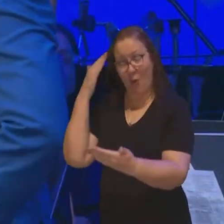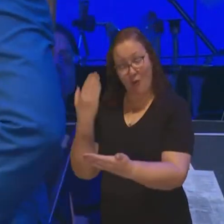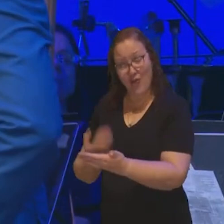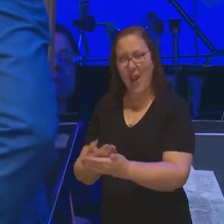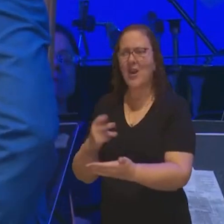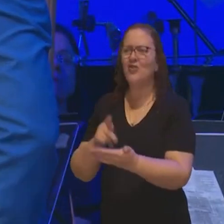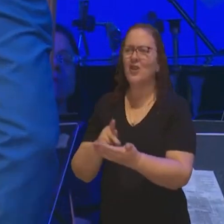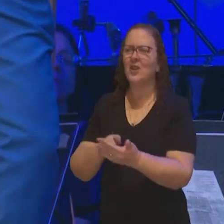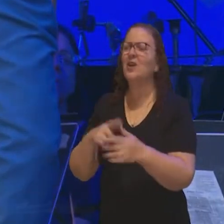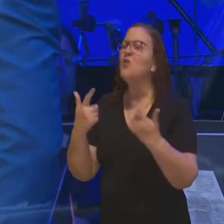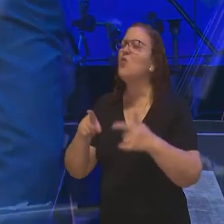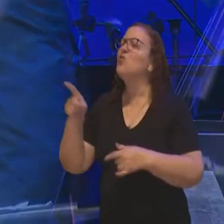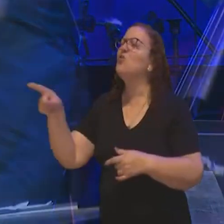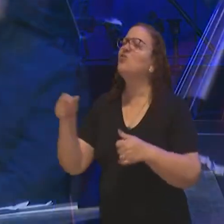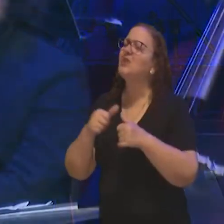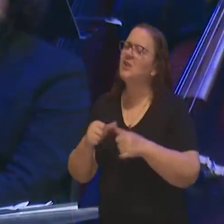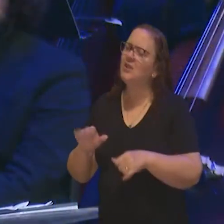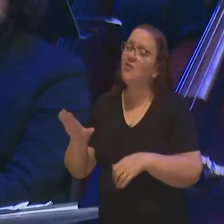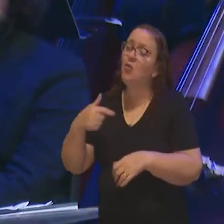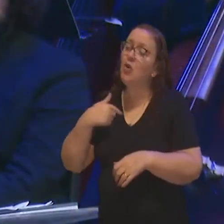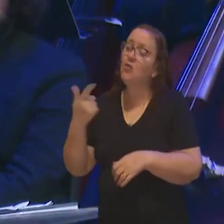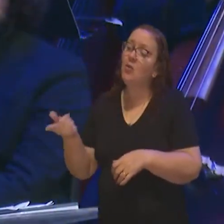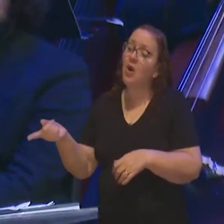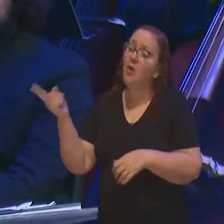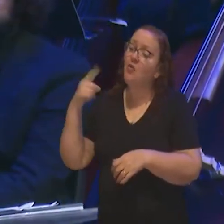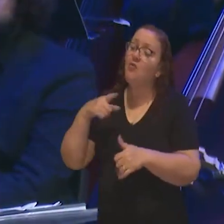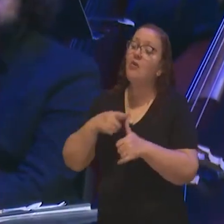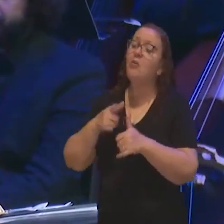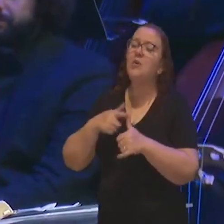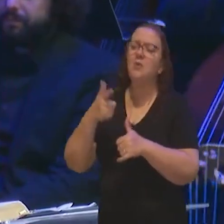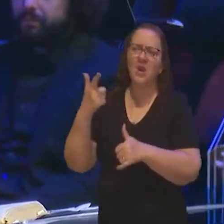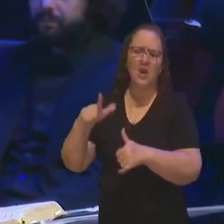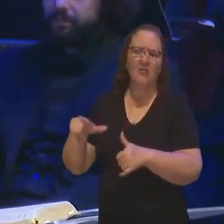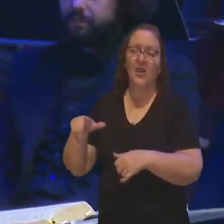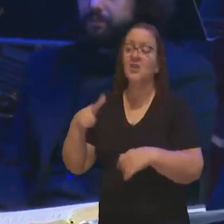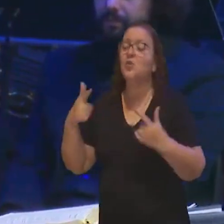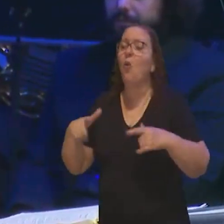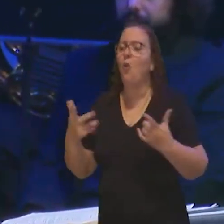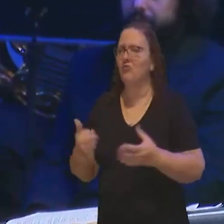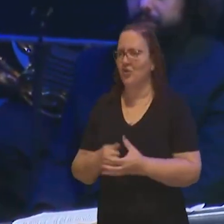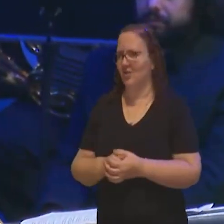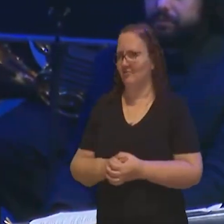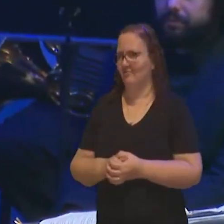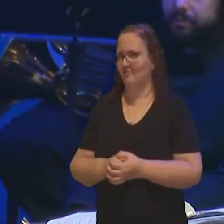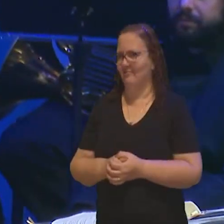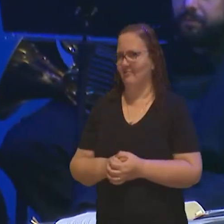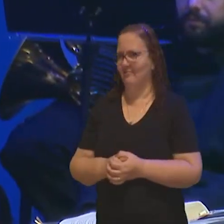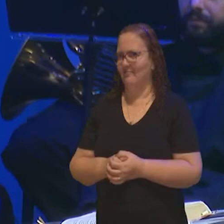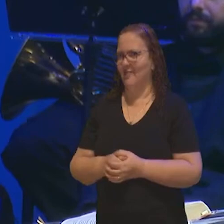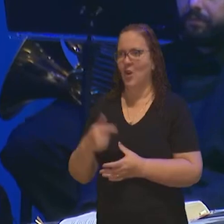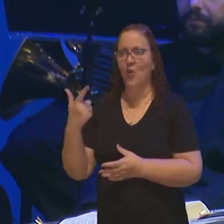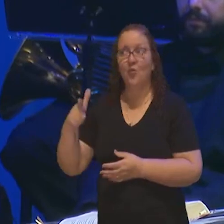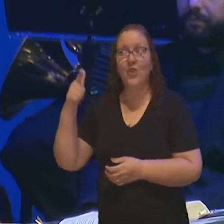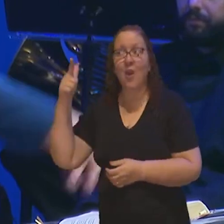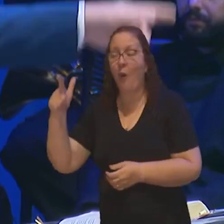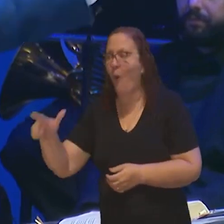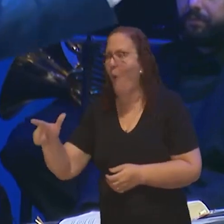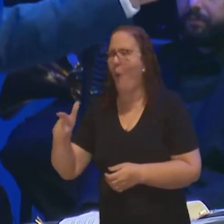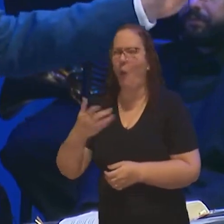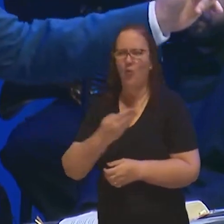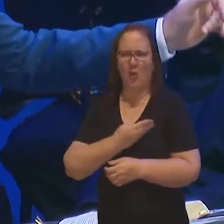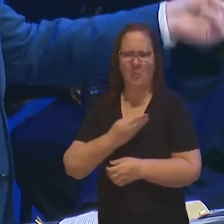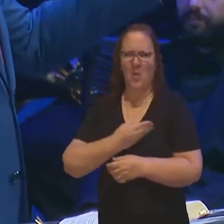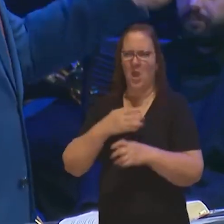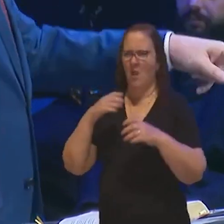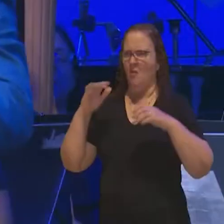aqui a primeira vez e você não veio, Tomé? Nenhum amigo deveria me substituir, Tomé. Nenhuma